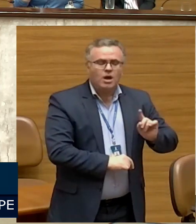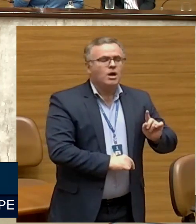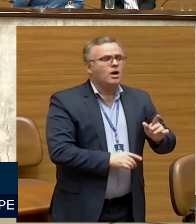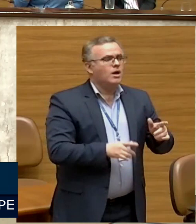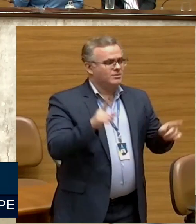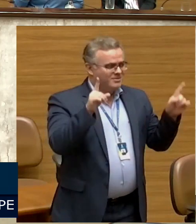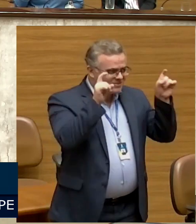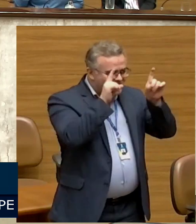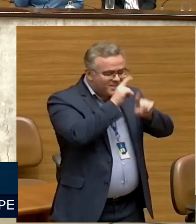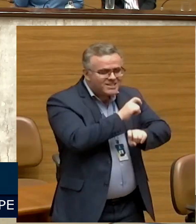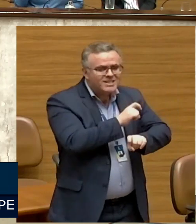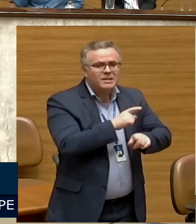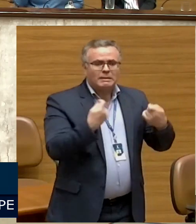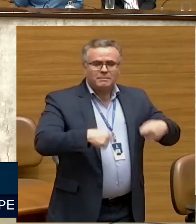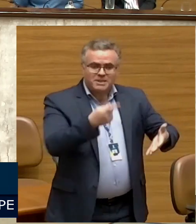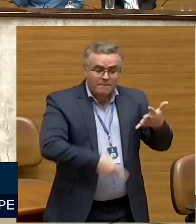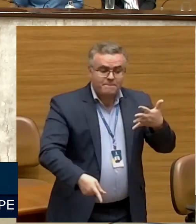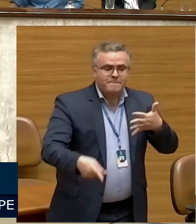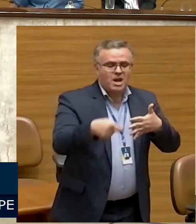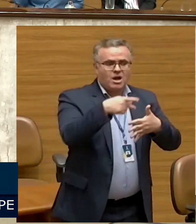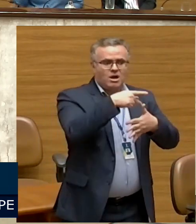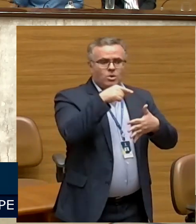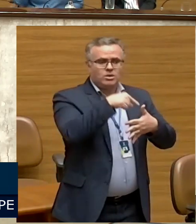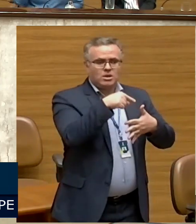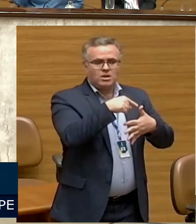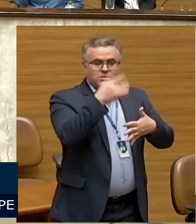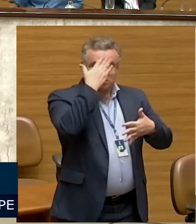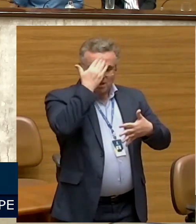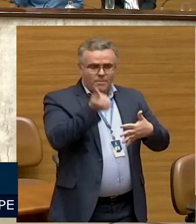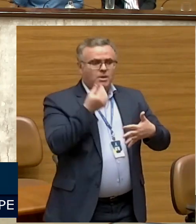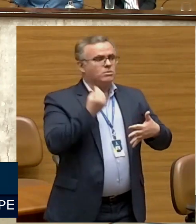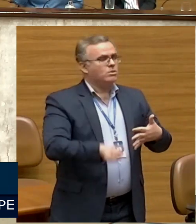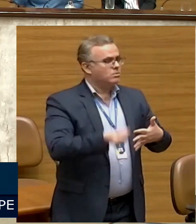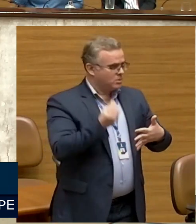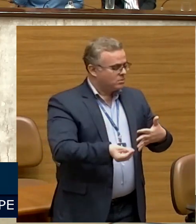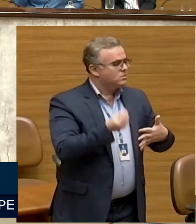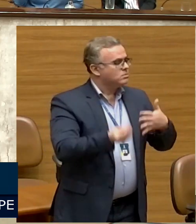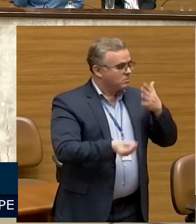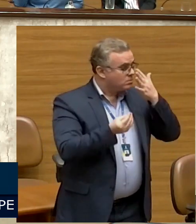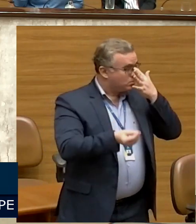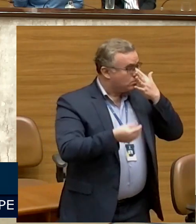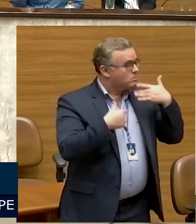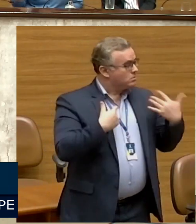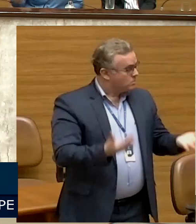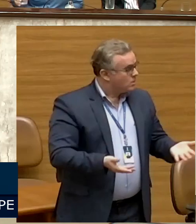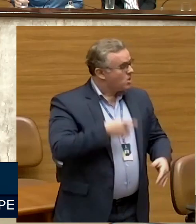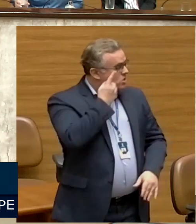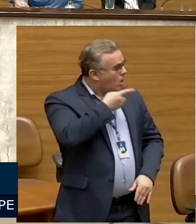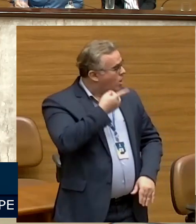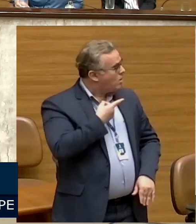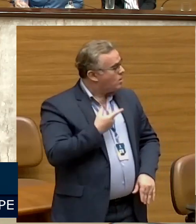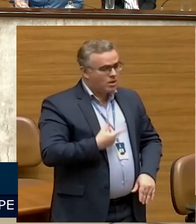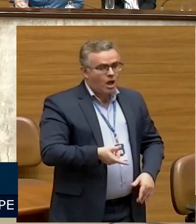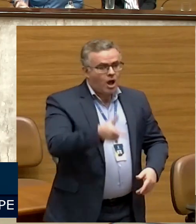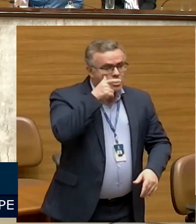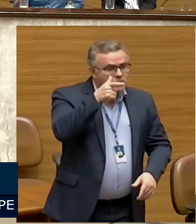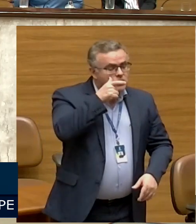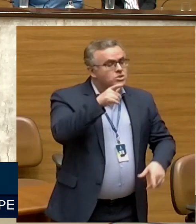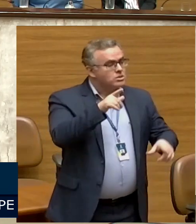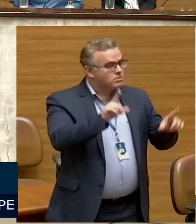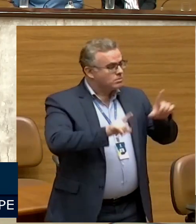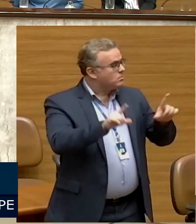precisa de prioridades e saber. Se mais, né, parlamentares assistissem